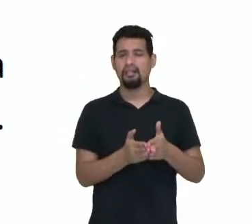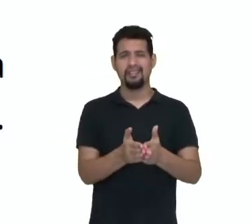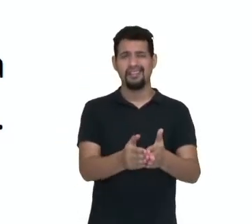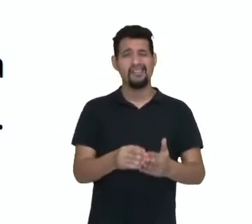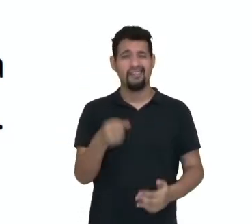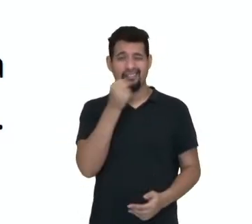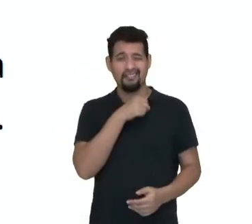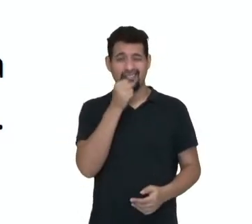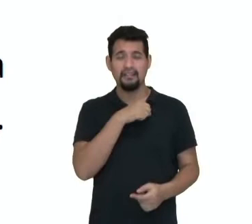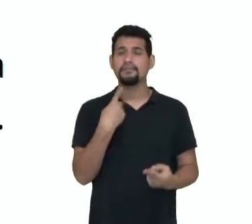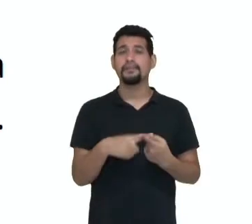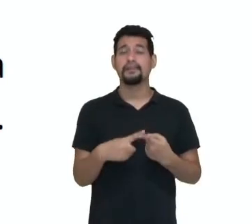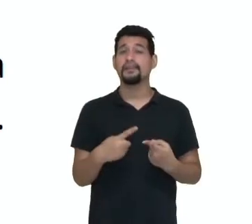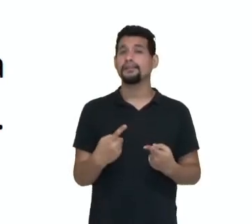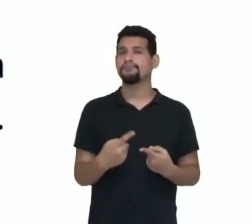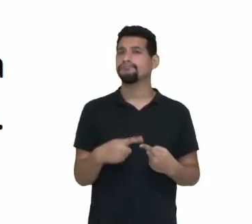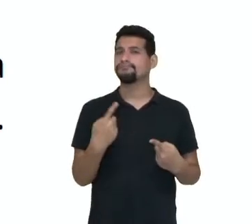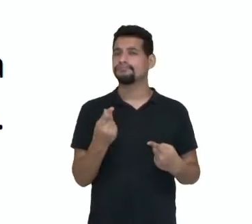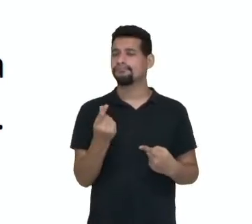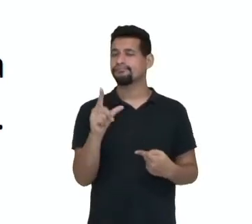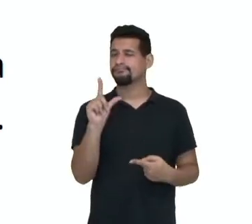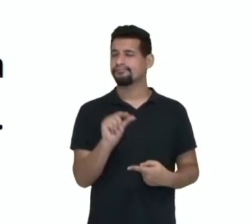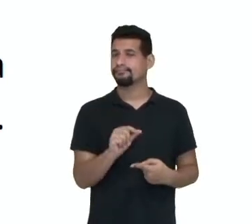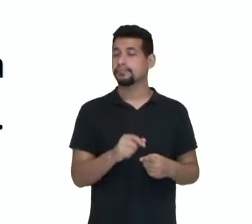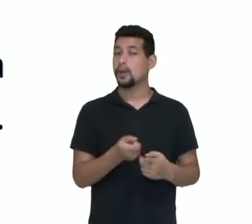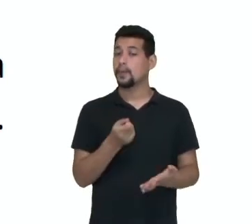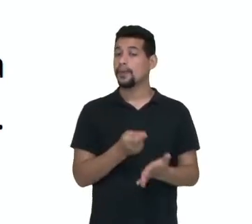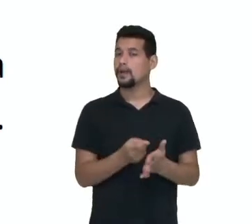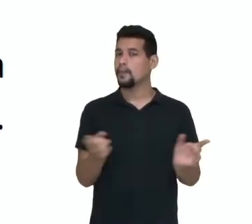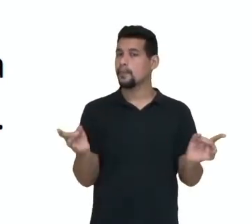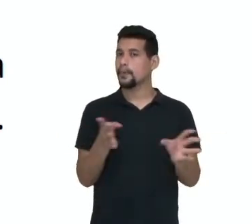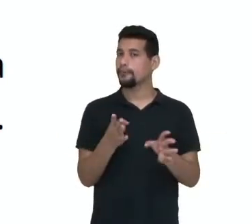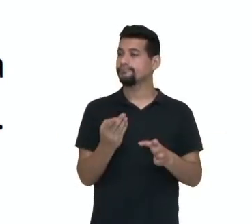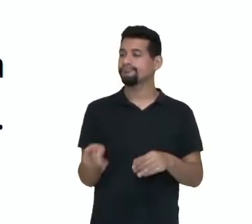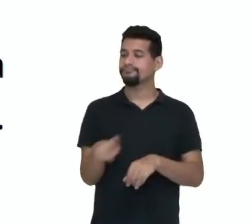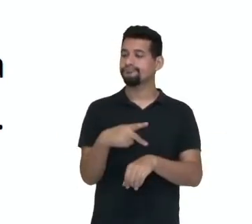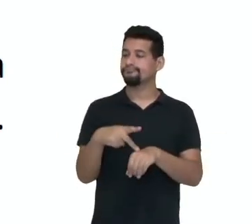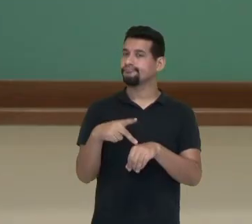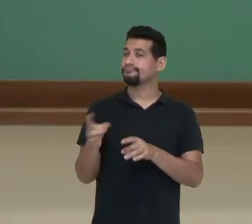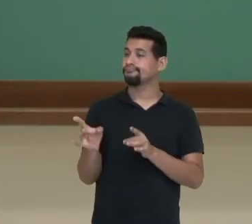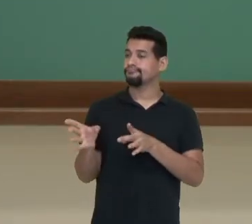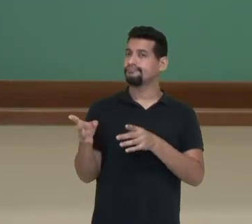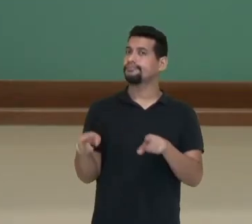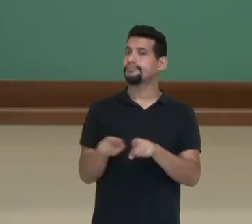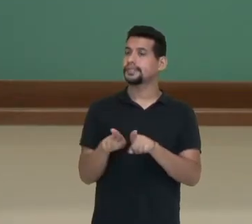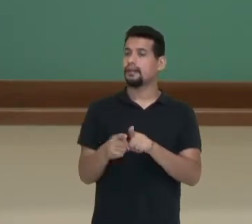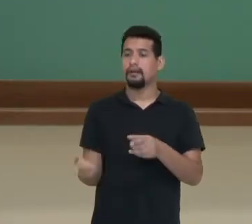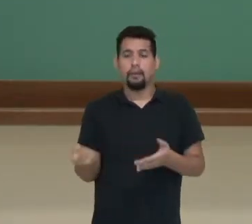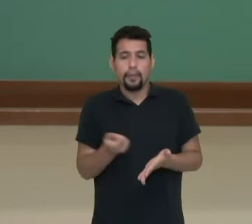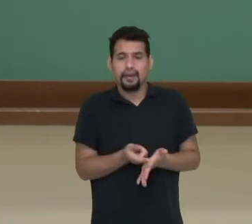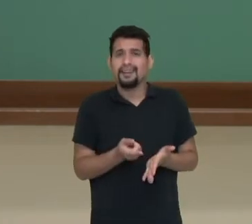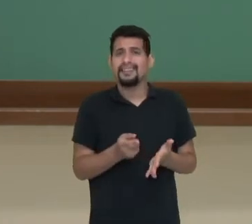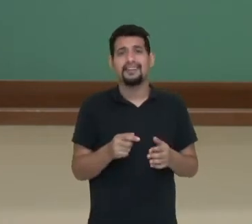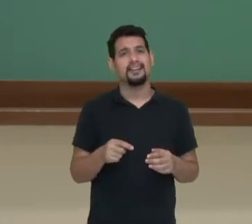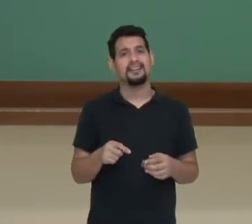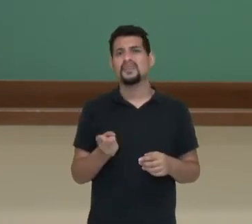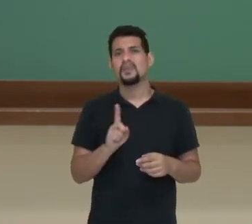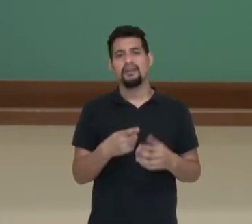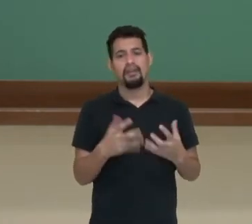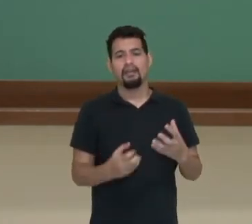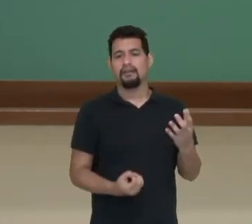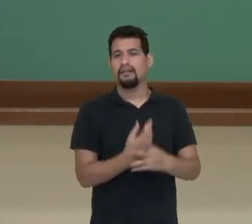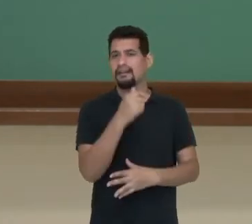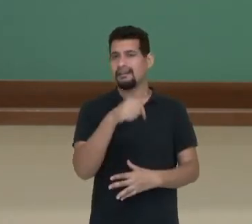estrangeiros, justamente considerando que era mais barato comprar um navio pronto que vinha de fora do que produzir propriamente no Brasil,